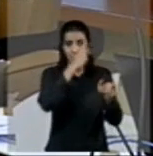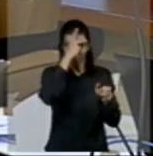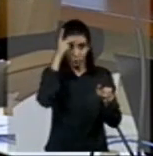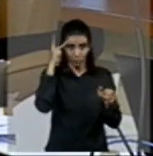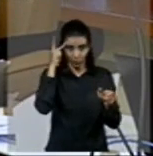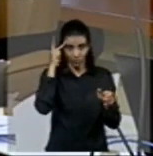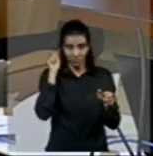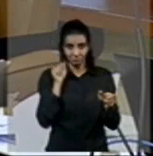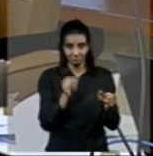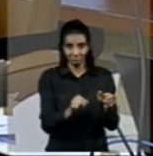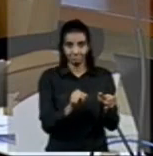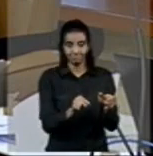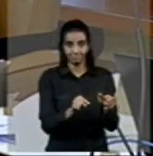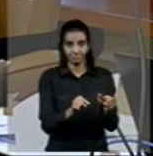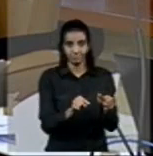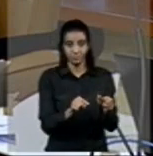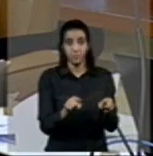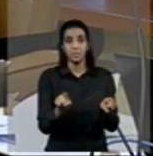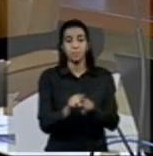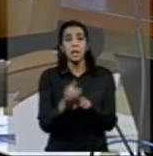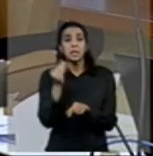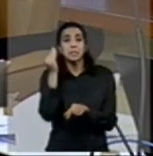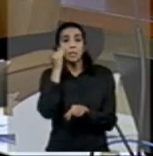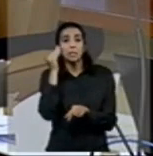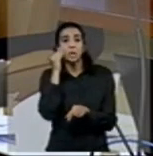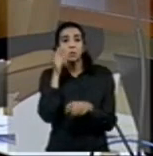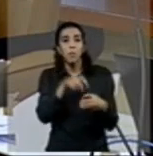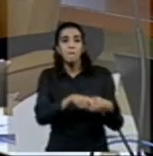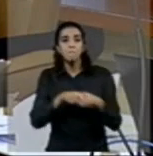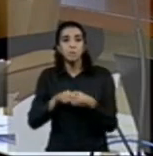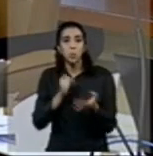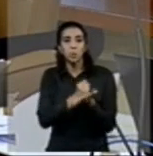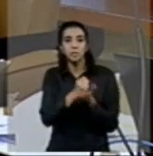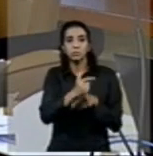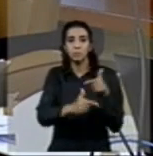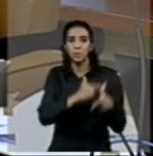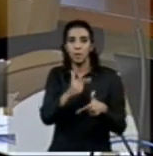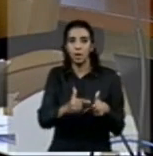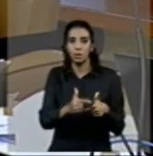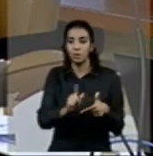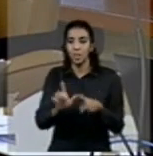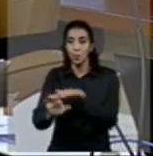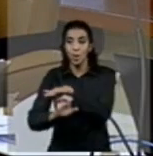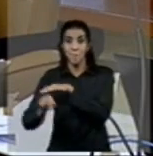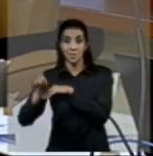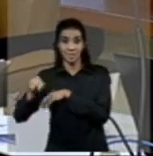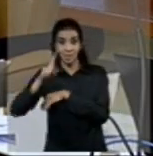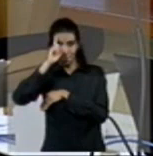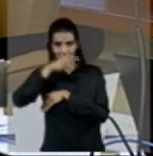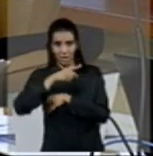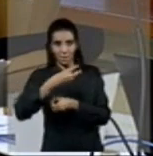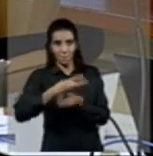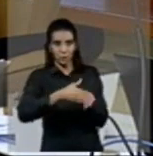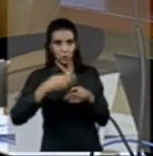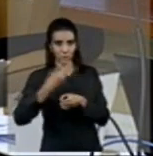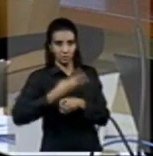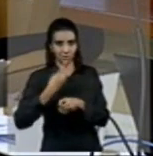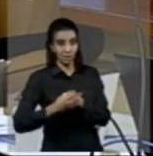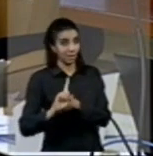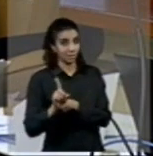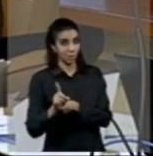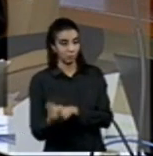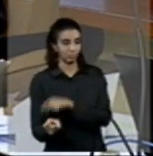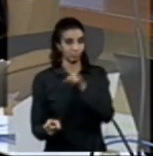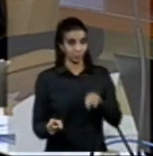pessoa, intentando se estabelecer o vínculo laboral, não com a tomadora da prestação do serviço, mas sim com a